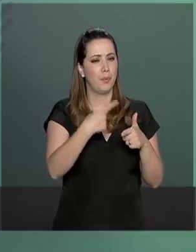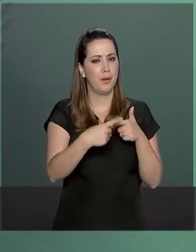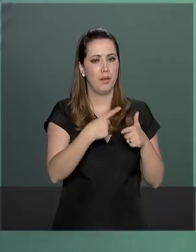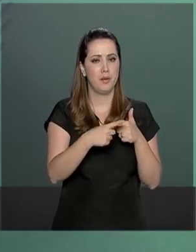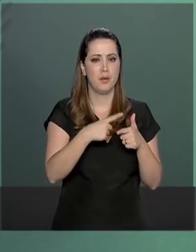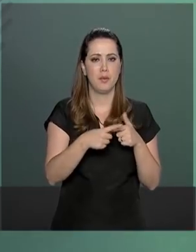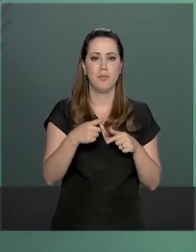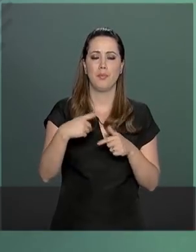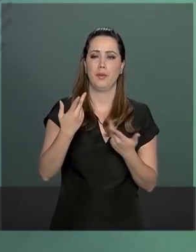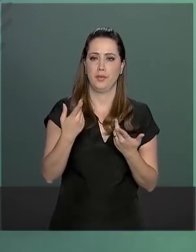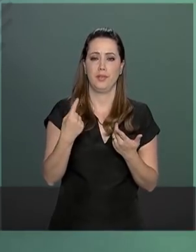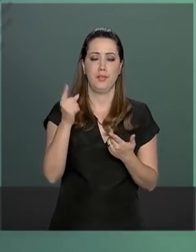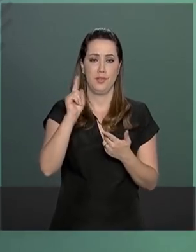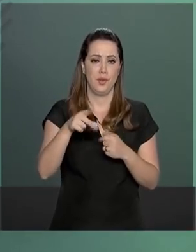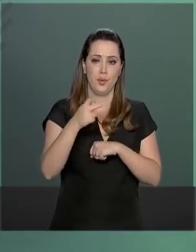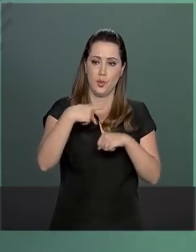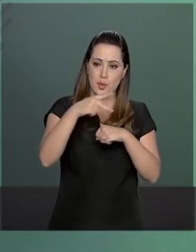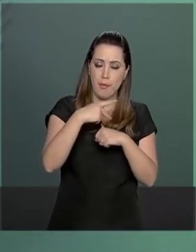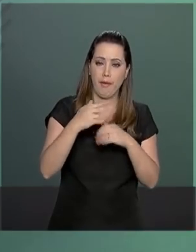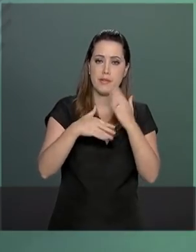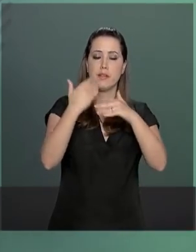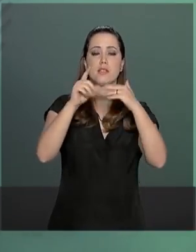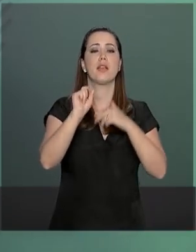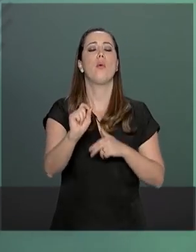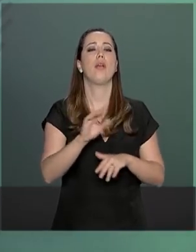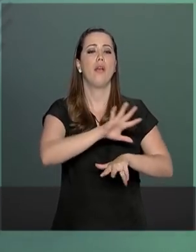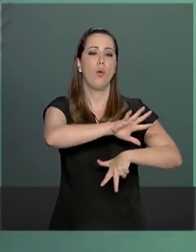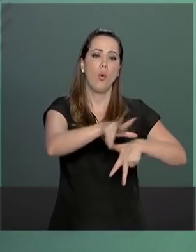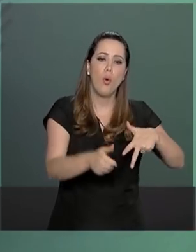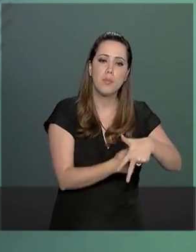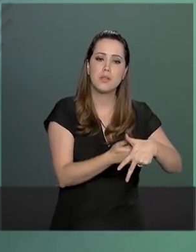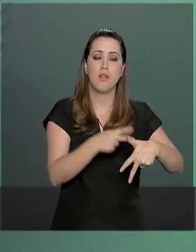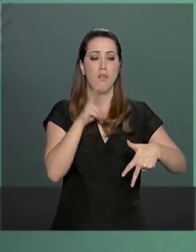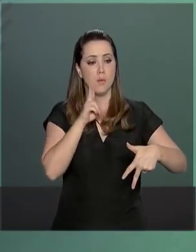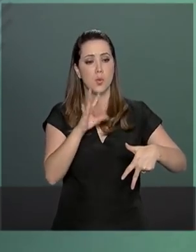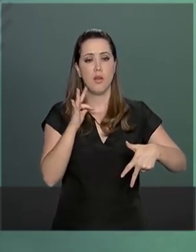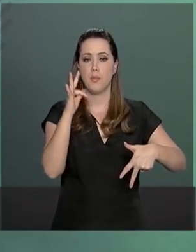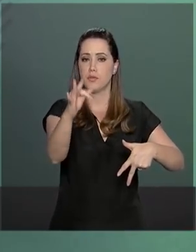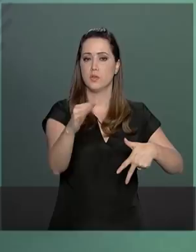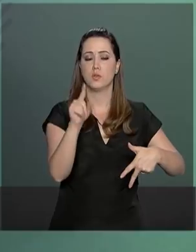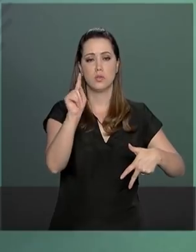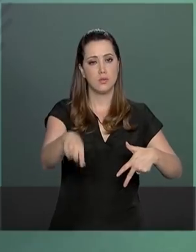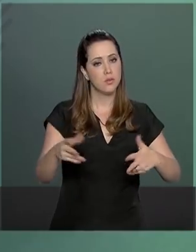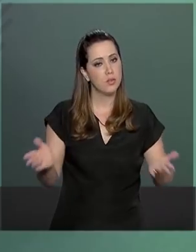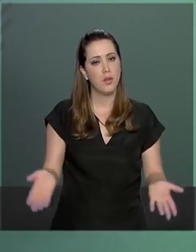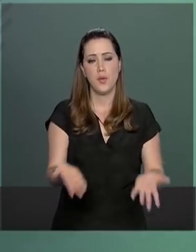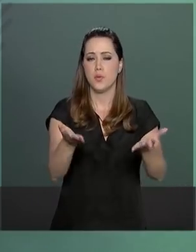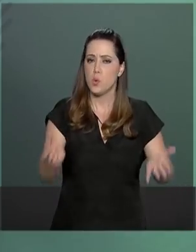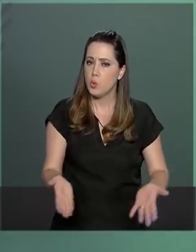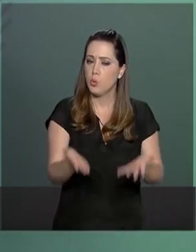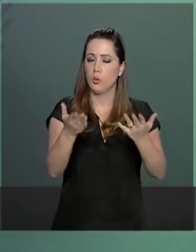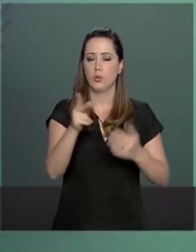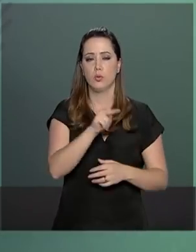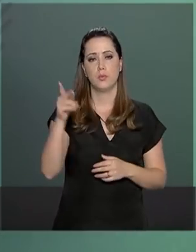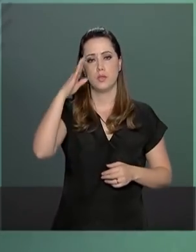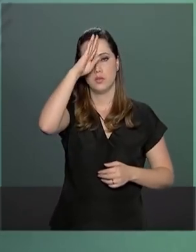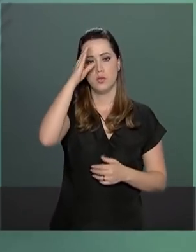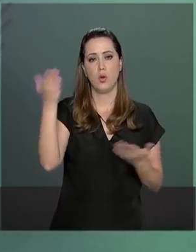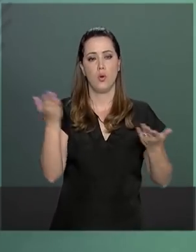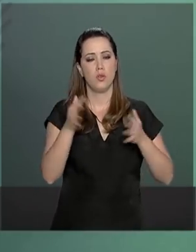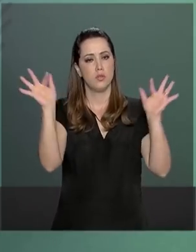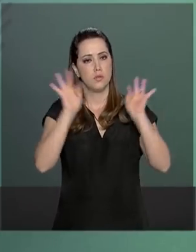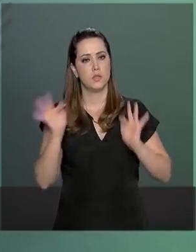do nosso país crescer que é a corrupção então nós temos que olhar pra frente é seu intuito do presidente hoje ele estava feliz